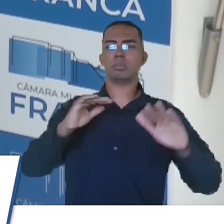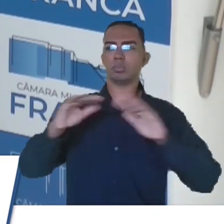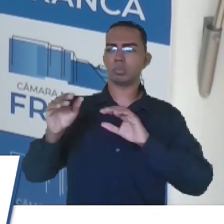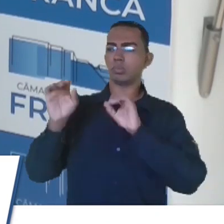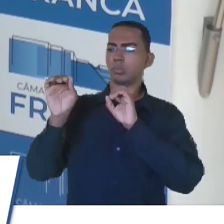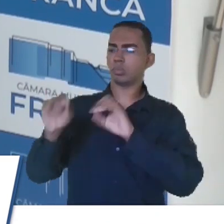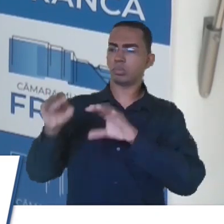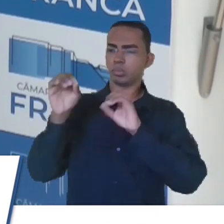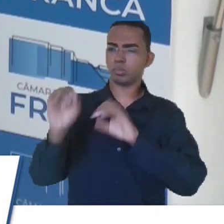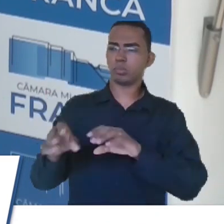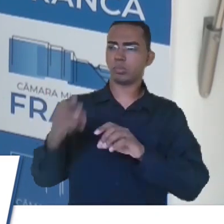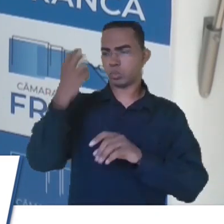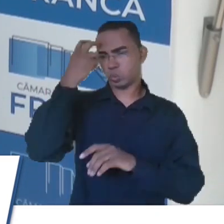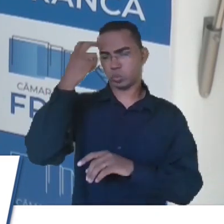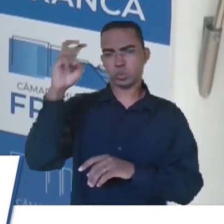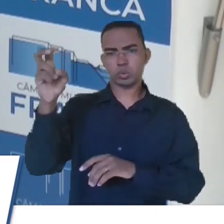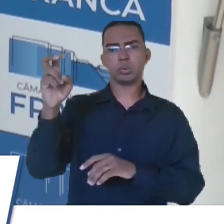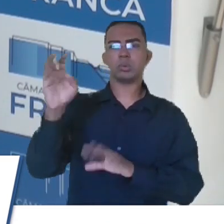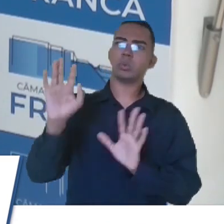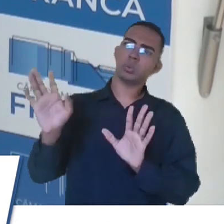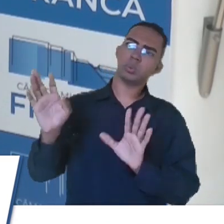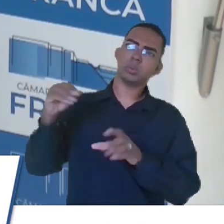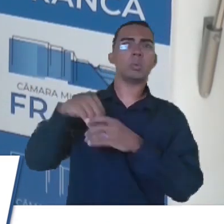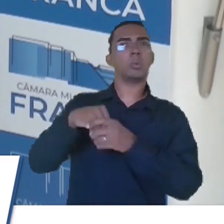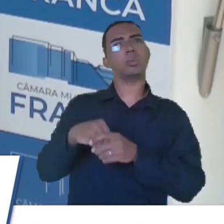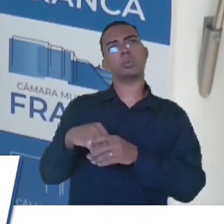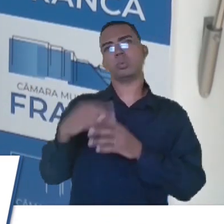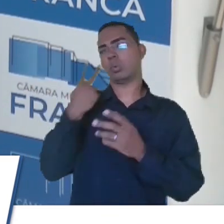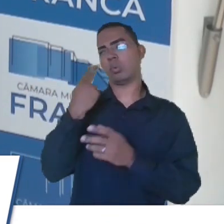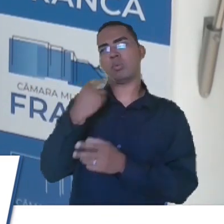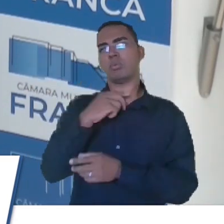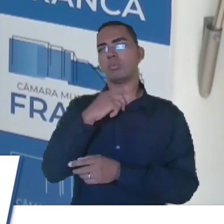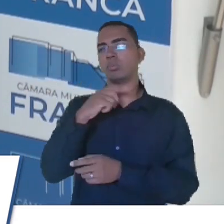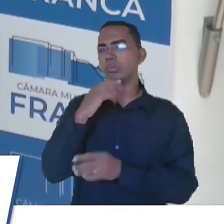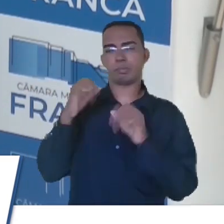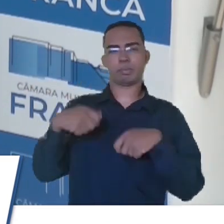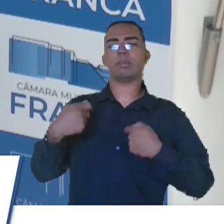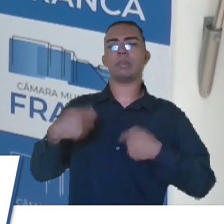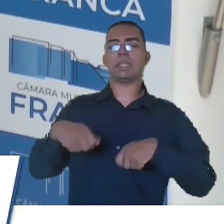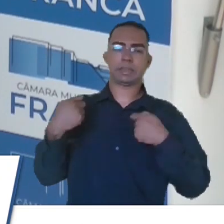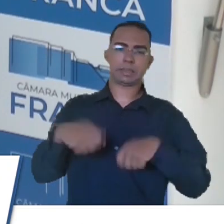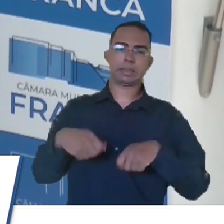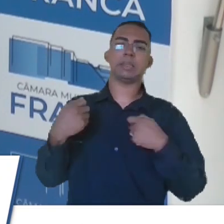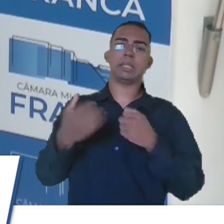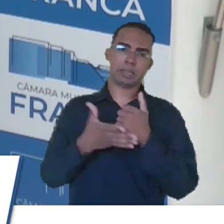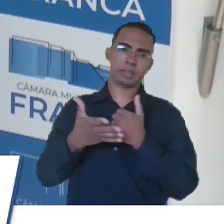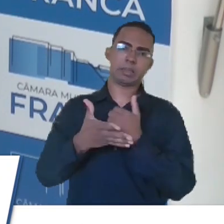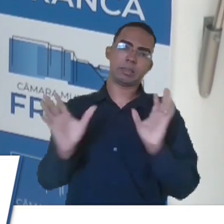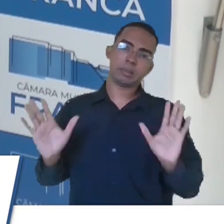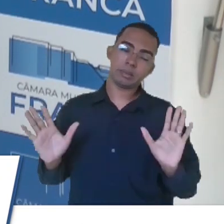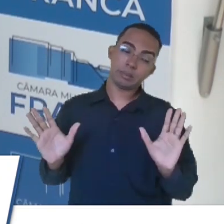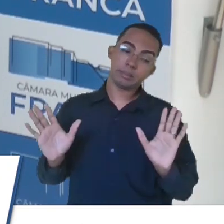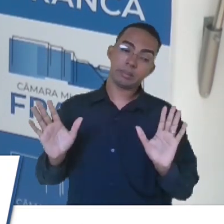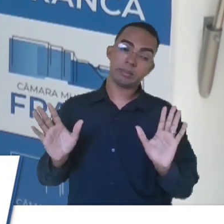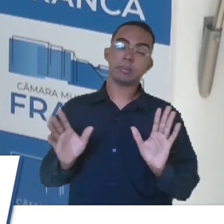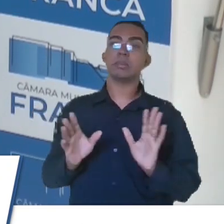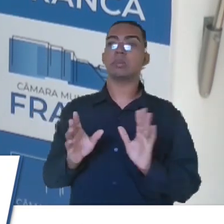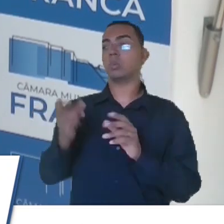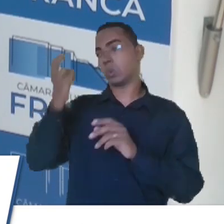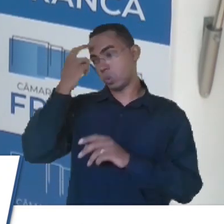educativas, culturais, educativas na escola, sem dúvida nenhuma, tem, no mínimo, né? Só faltava não ter, né?